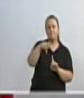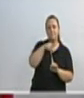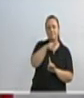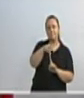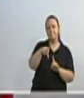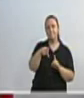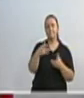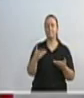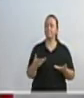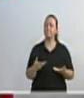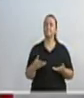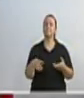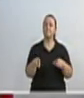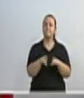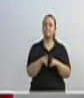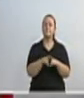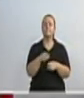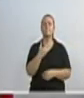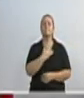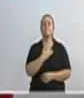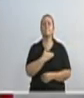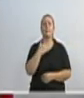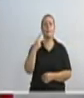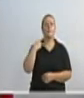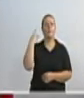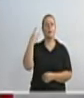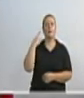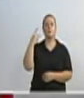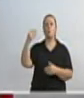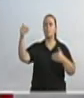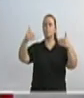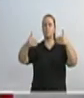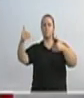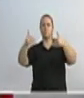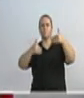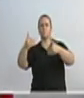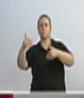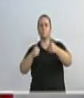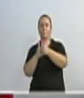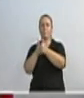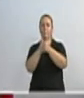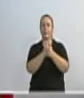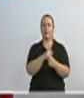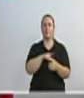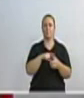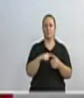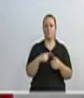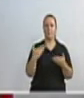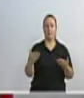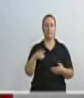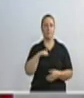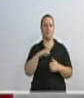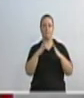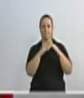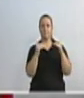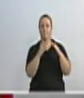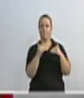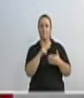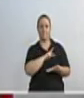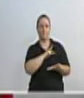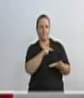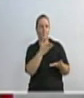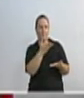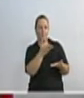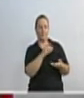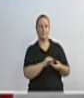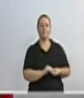e também os colegas vereadores que vieram de outras cidades, Indaial, Gaspar, Brusque, temos aqui até o presidente da Câmara aqui presente,